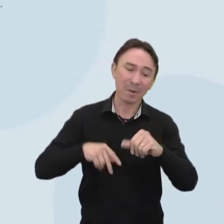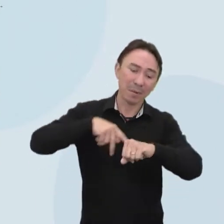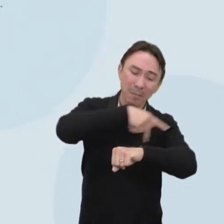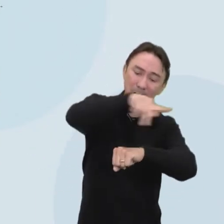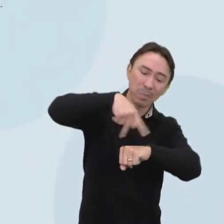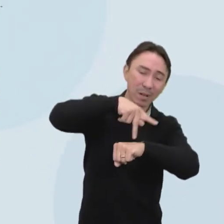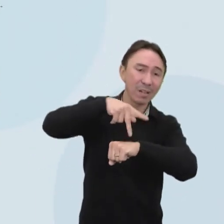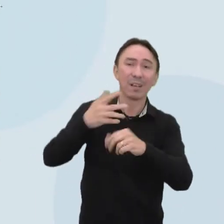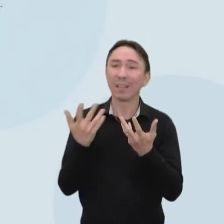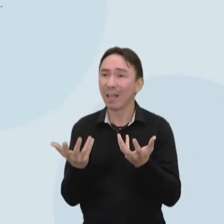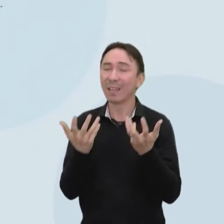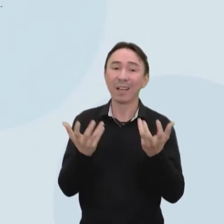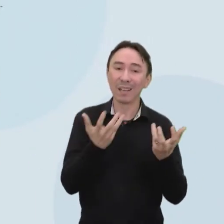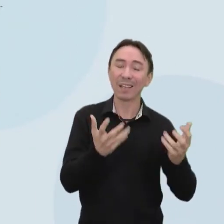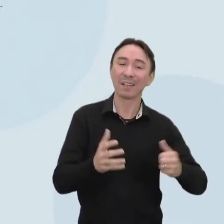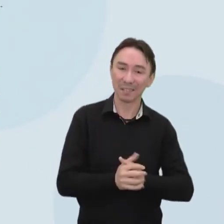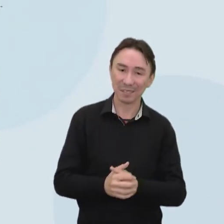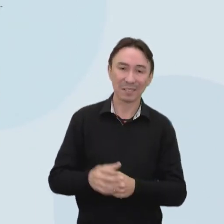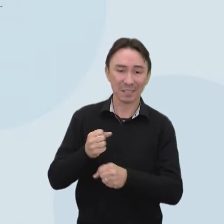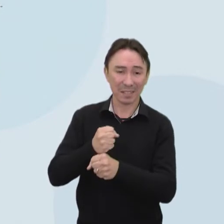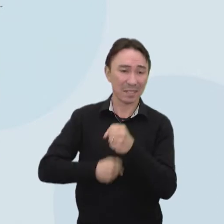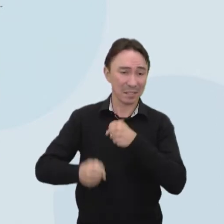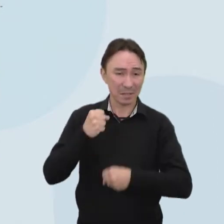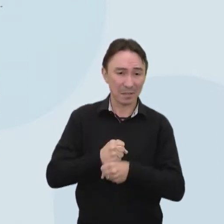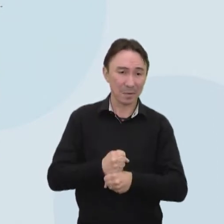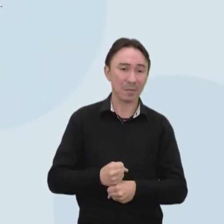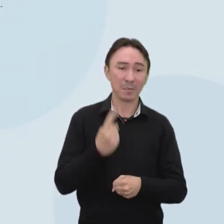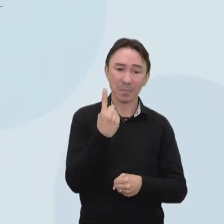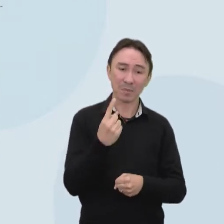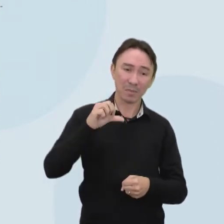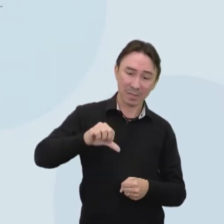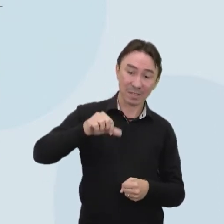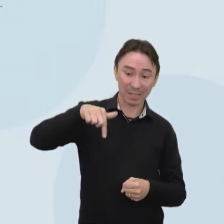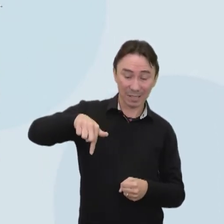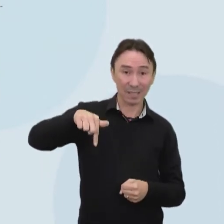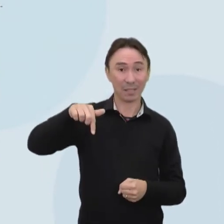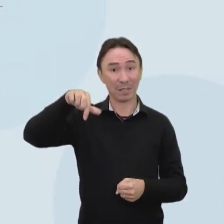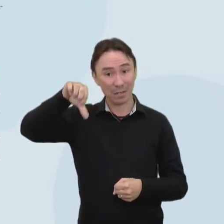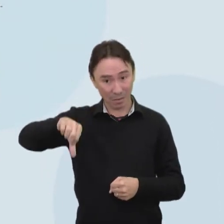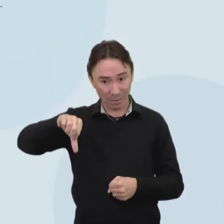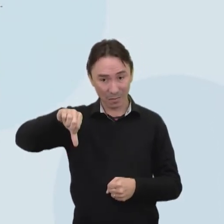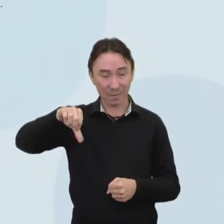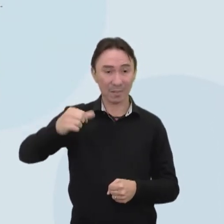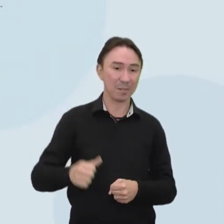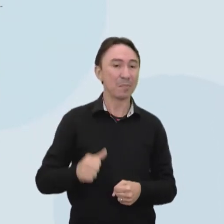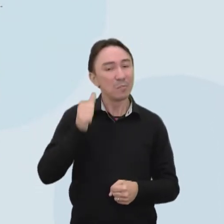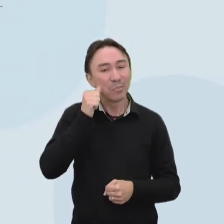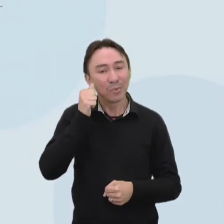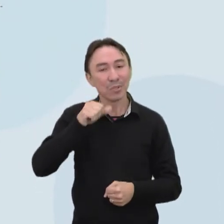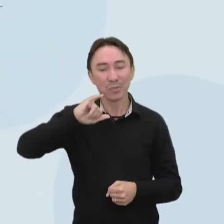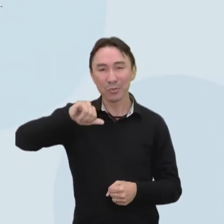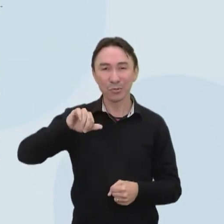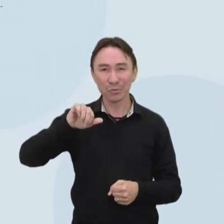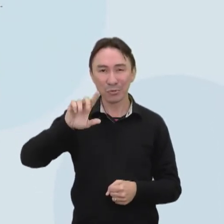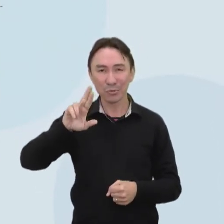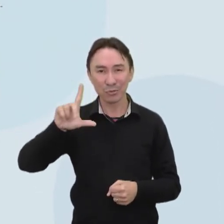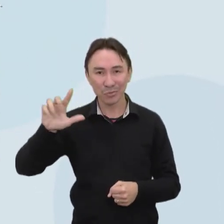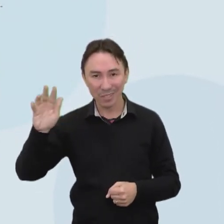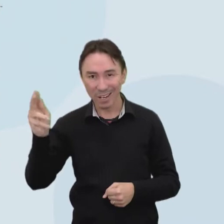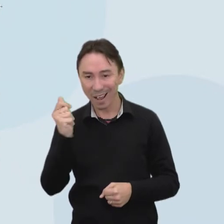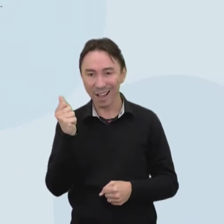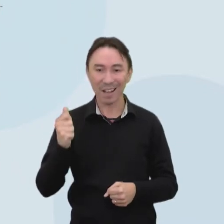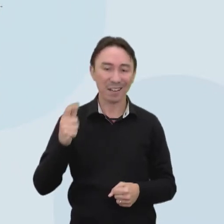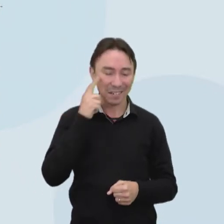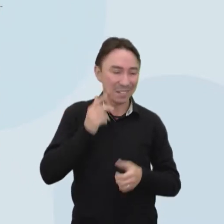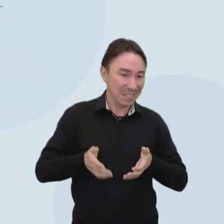de caixa e manicure, nas horas vagas, Júlia Borges, existe a esperança de ter uma área